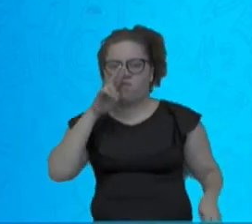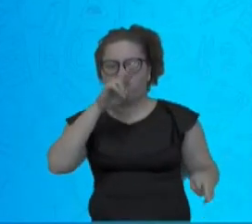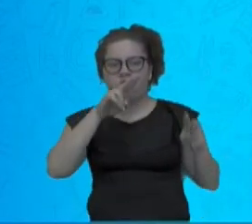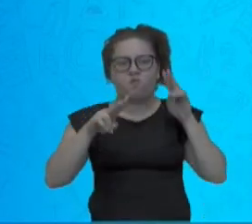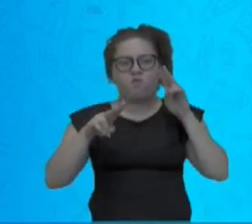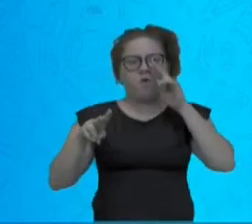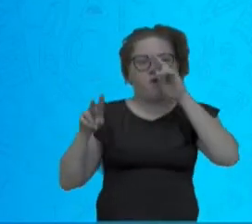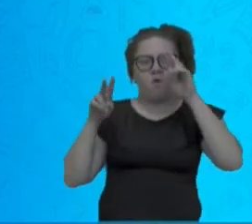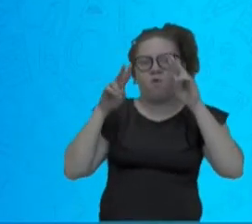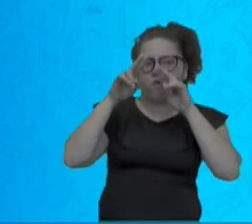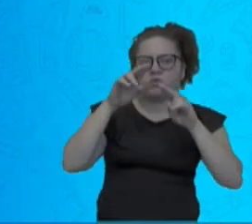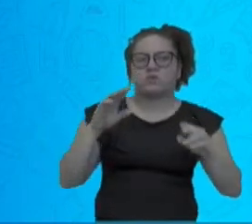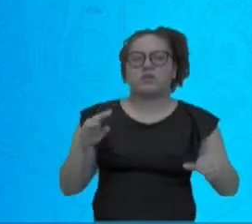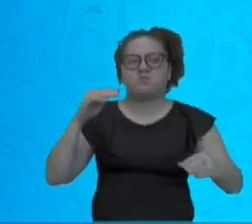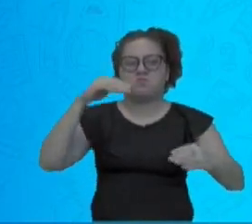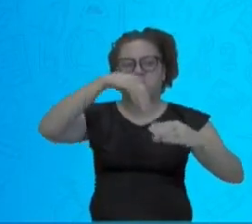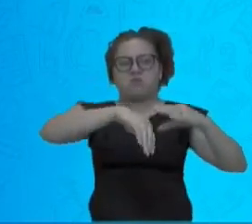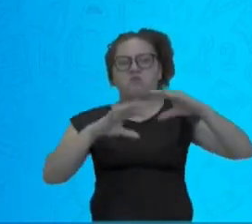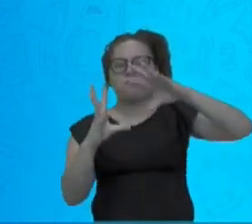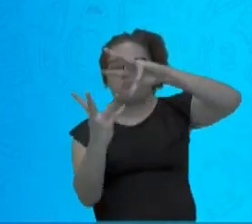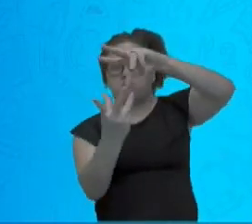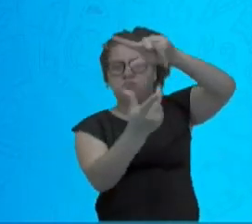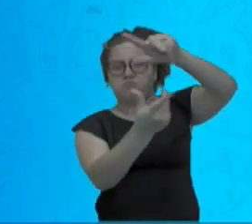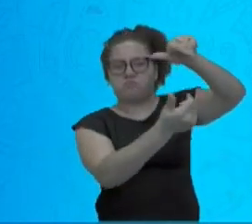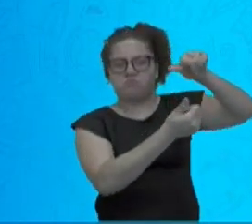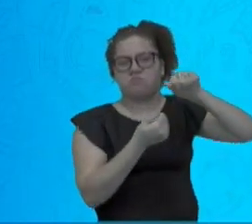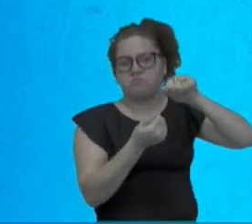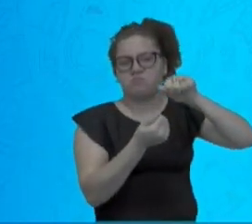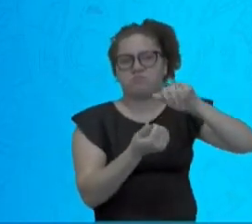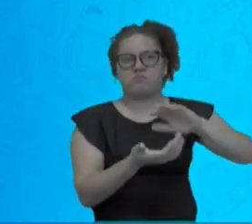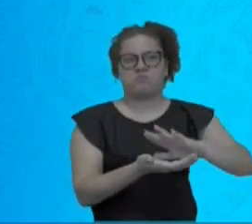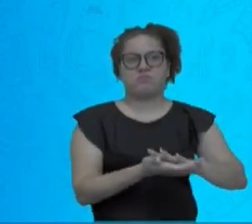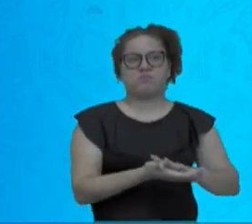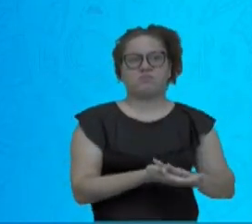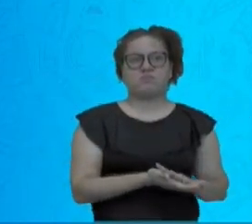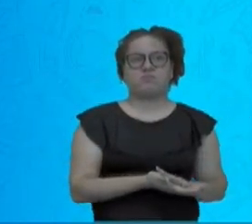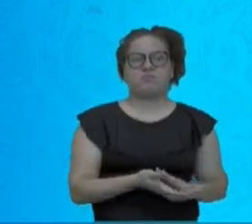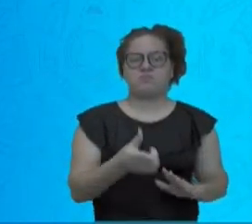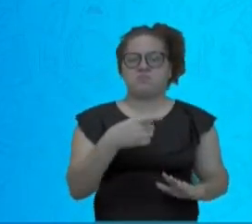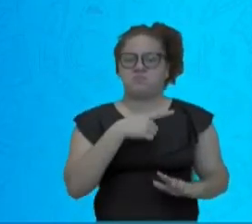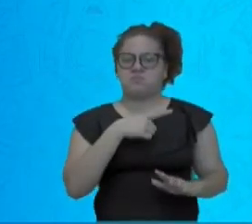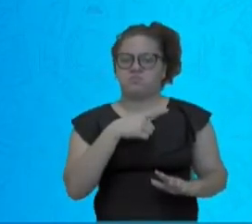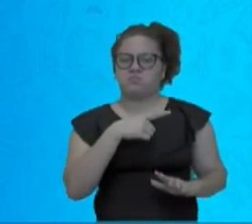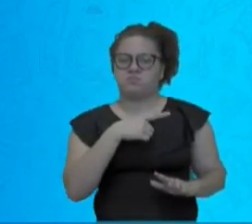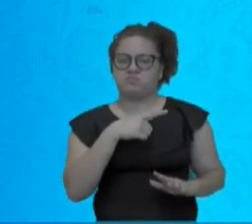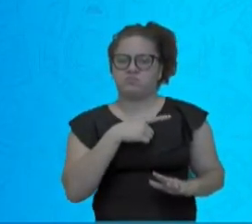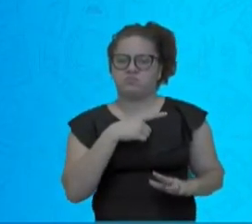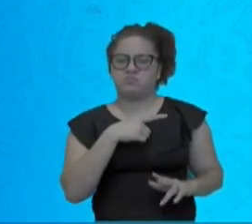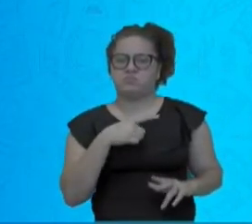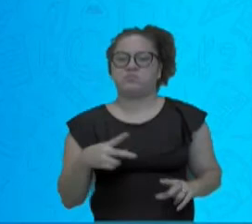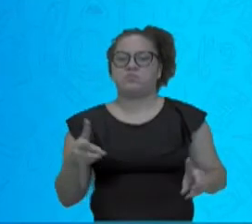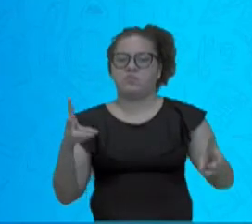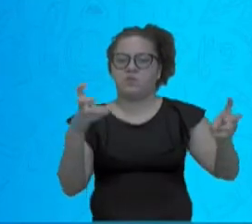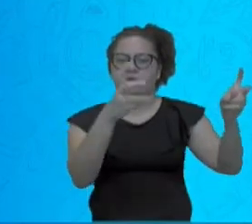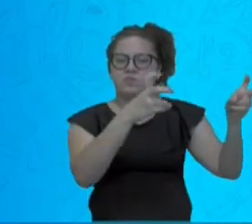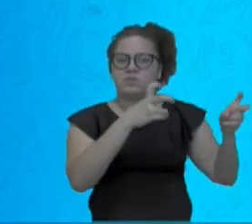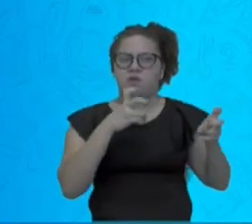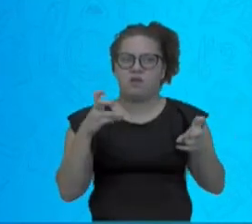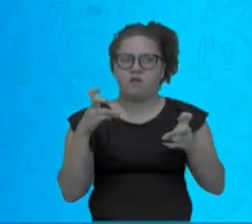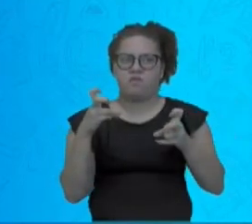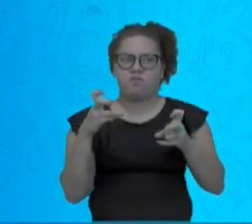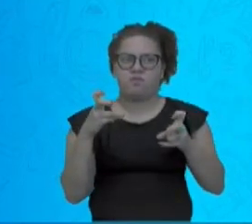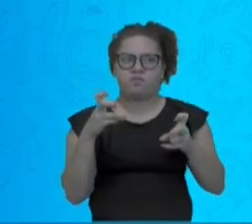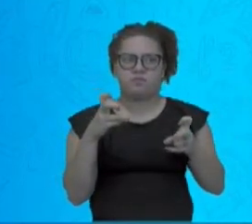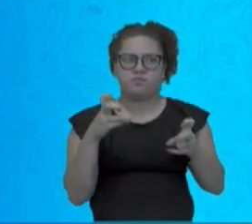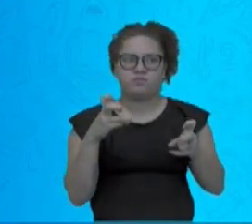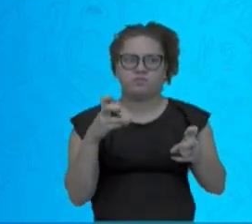no interior da Terra. E nós temos aqui, olha só, eu disse que o ponto mais alto do mundo